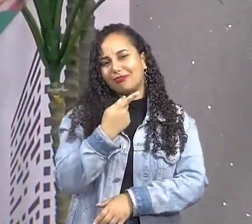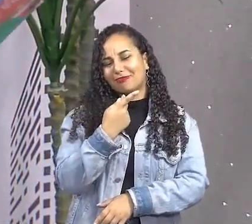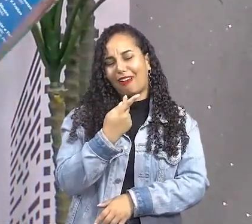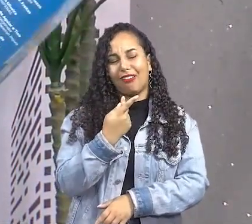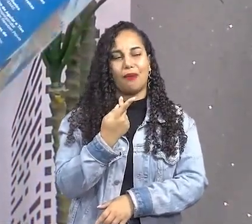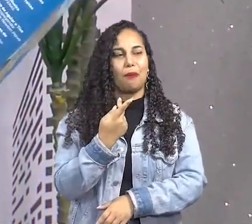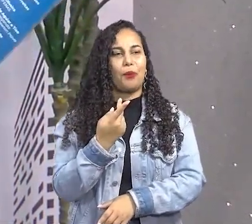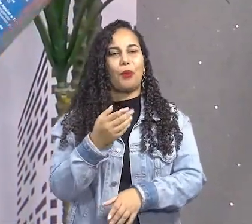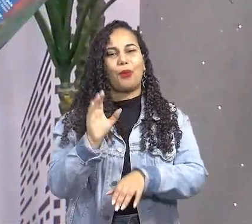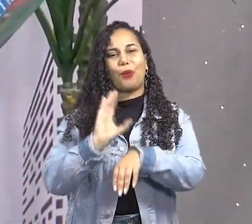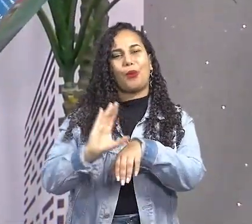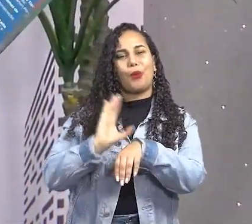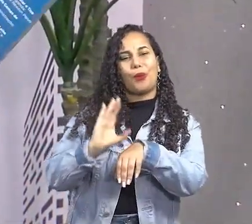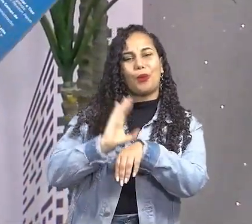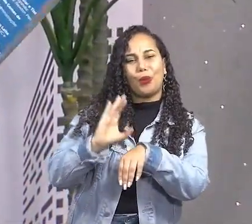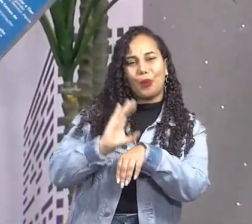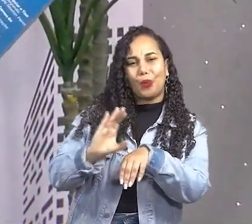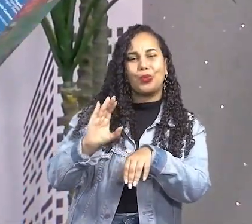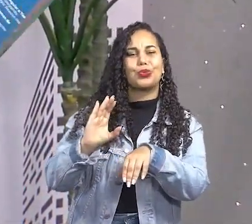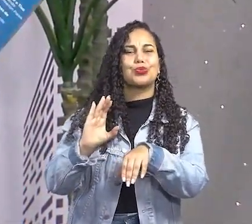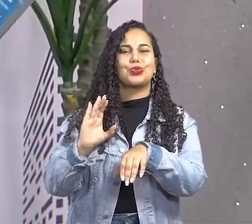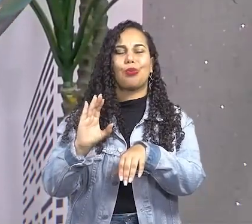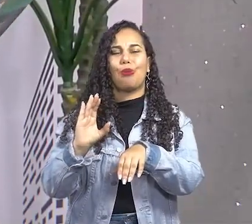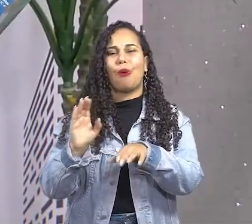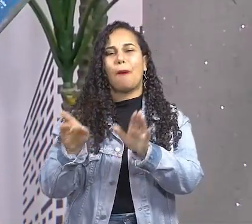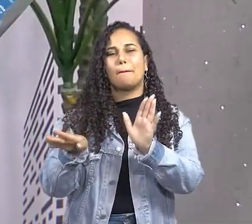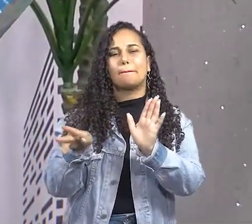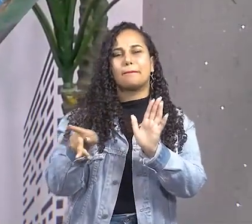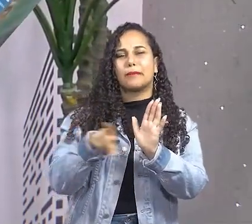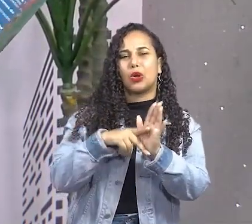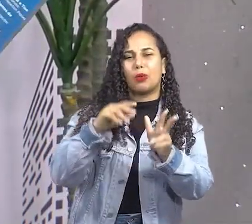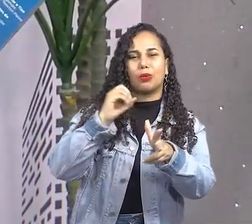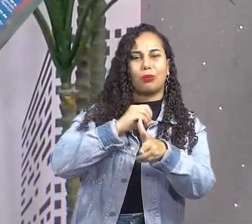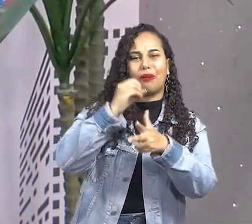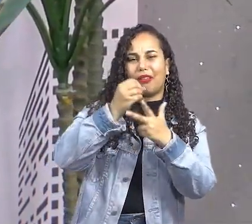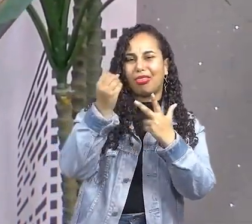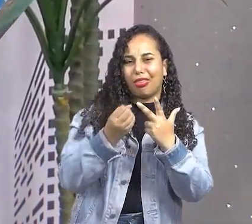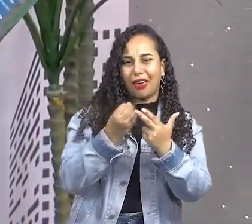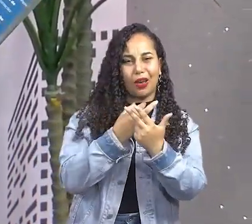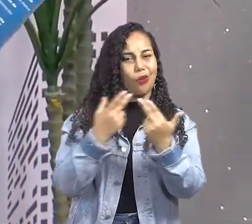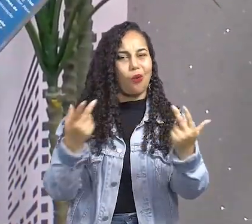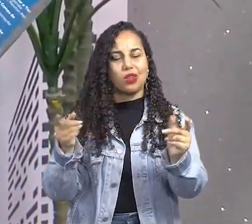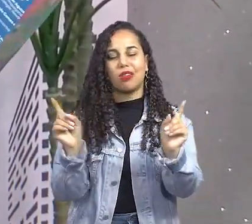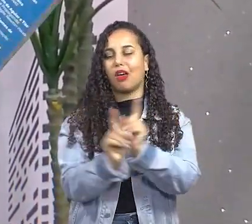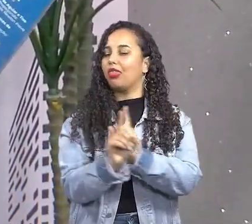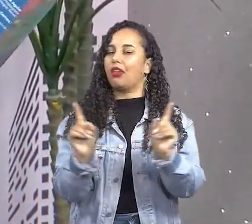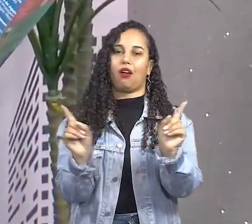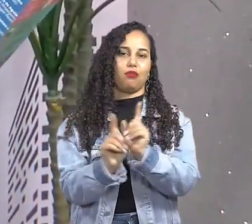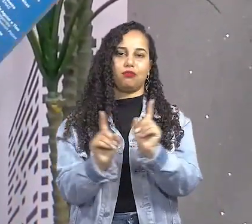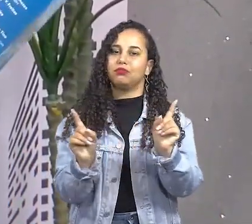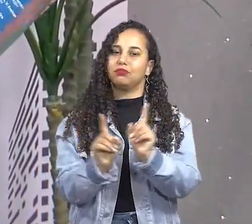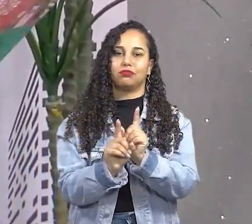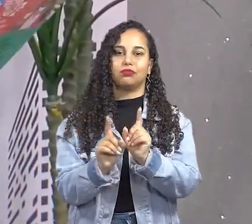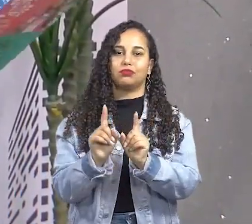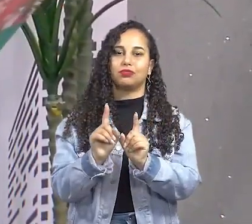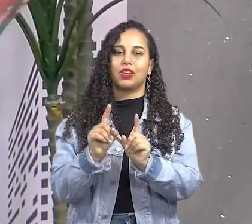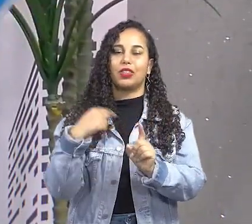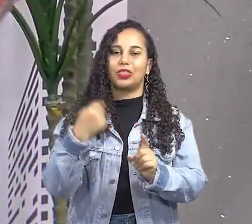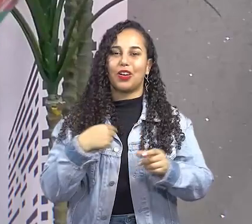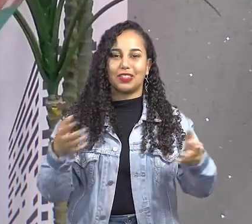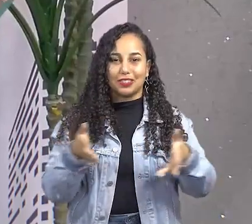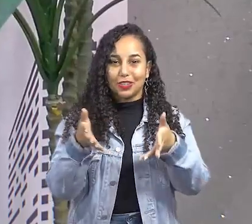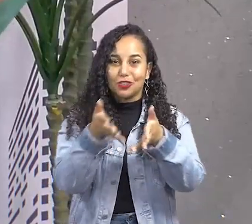em cursinhos, através de cursinhos, através de universidades, as pessoas se tornarem